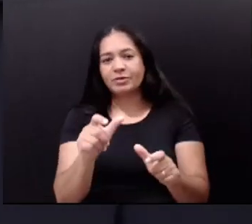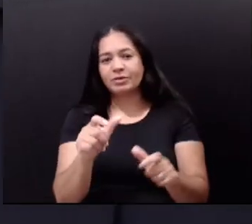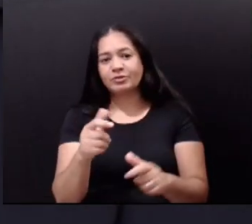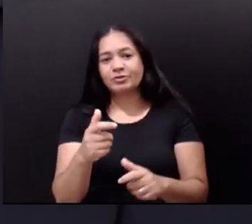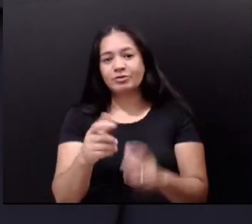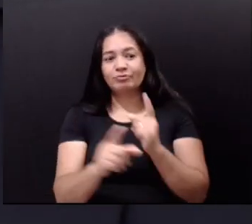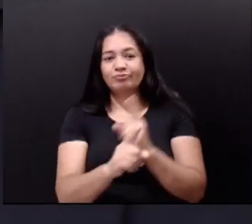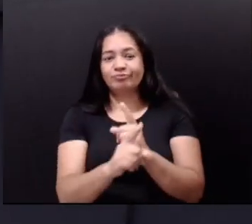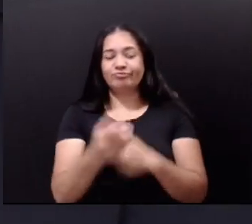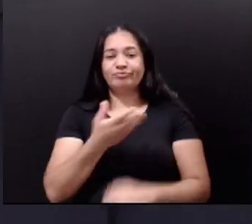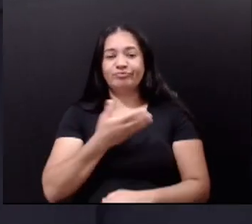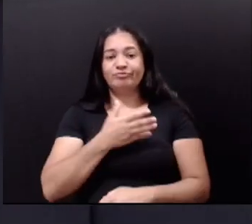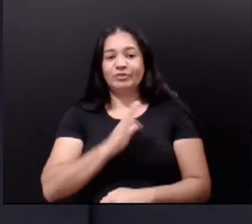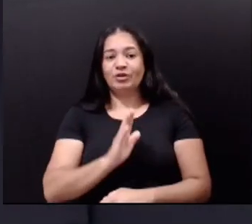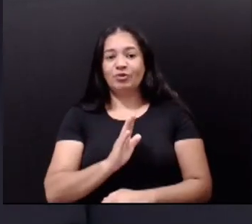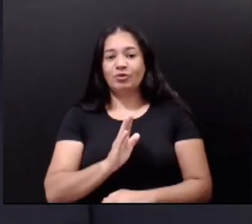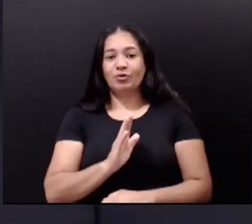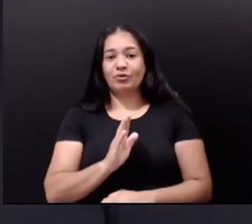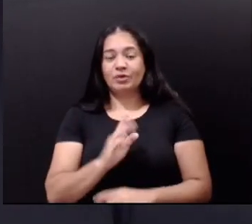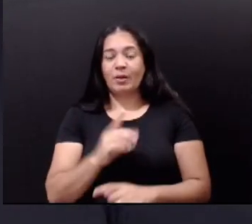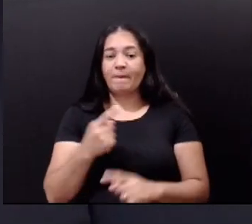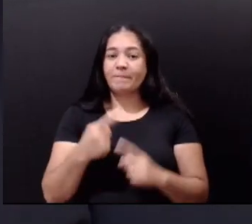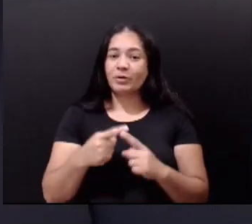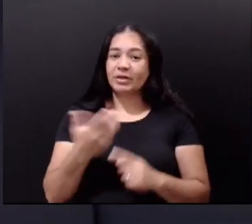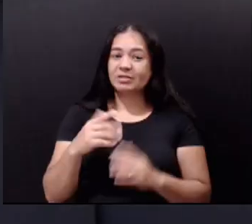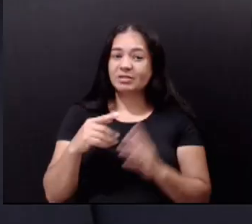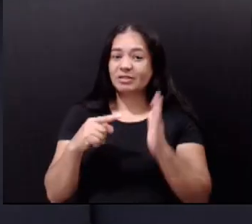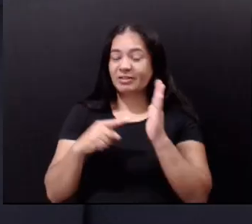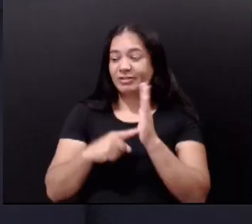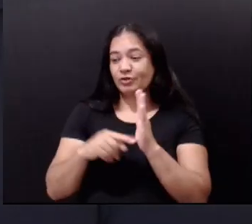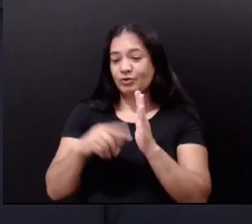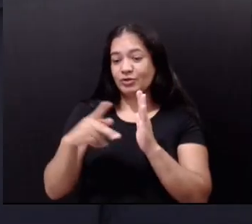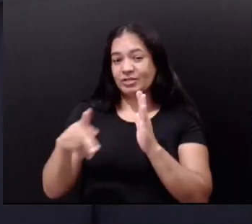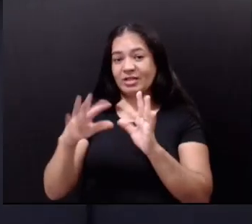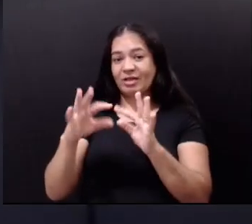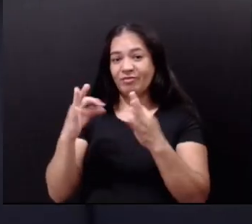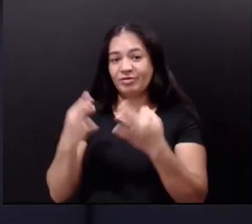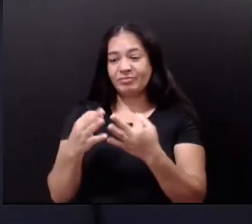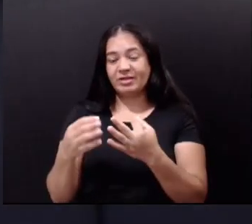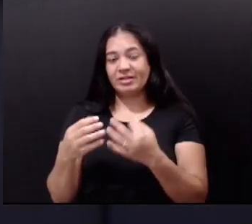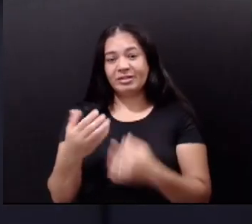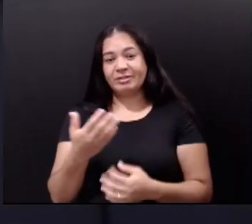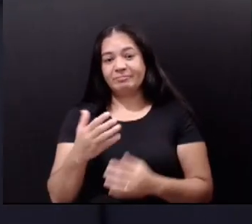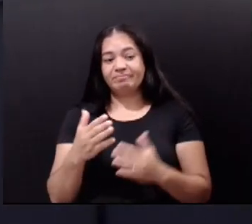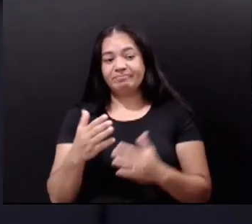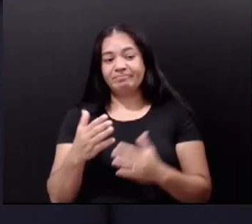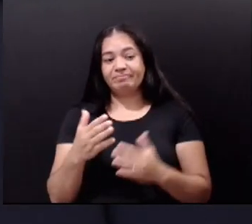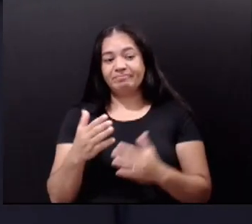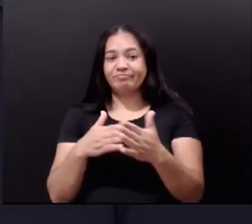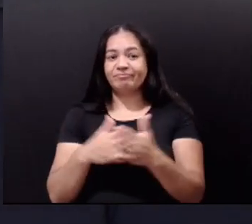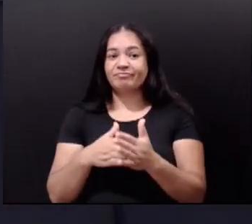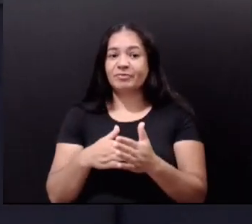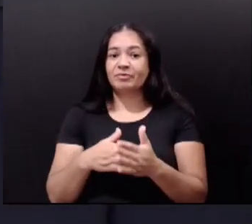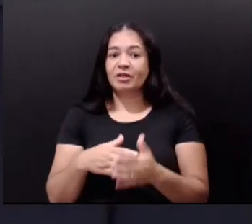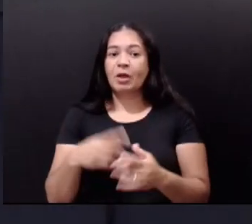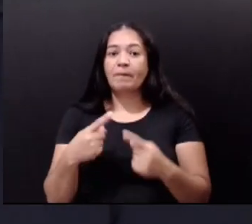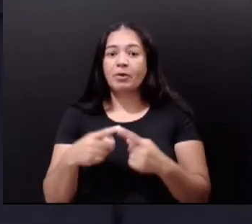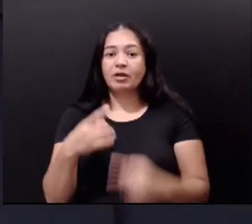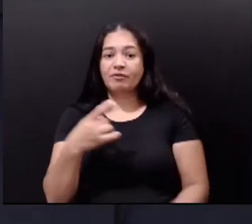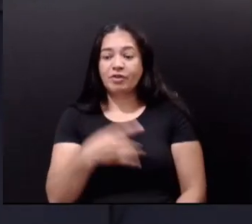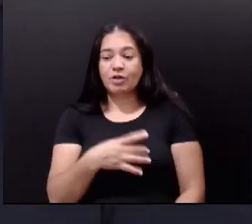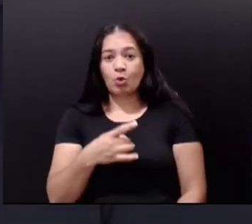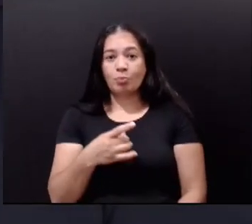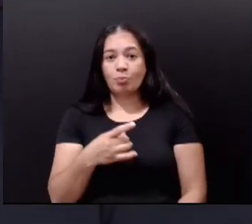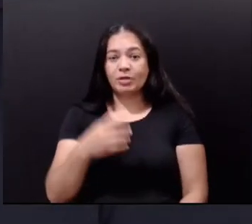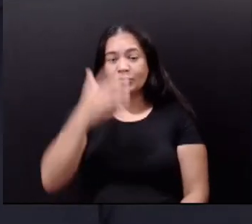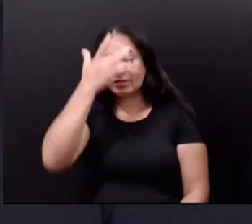uma denúncia que é daquela família, então ela tem uma certa resistência até o receio do próprio agressor impedir o